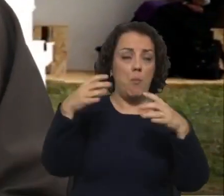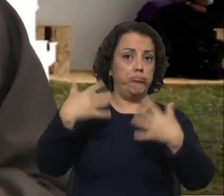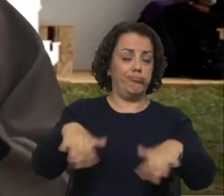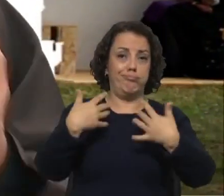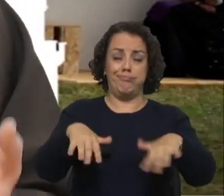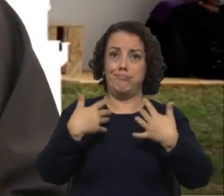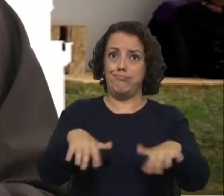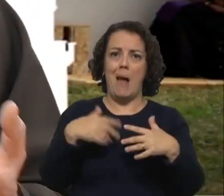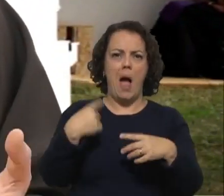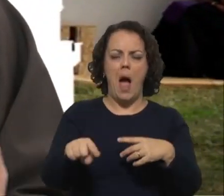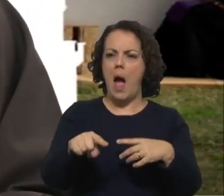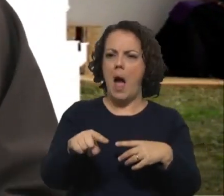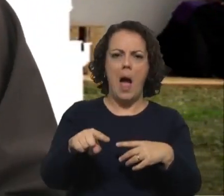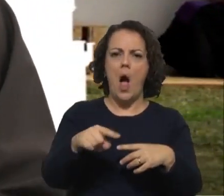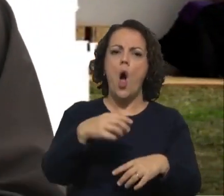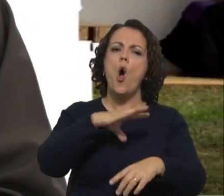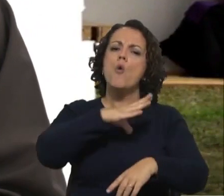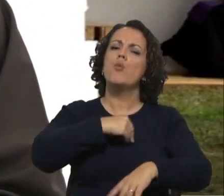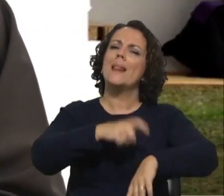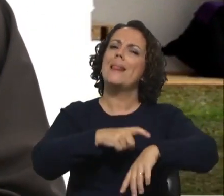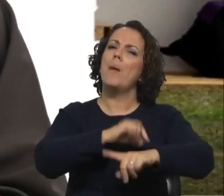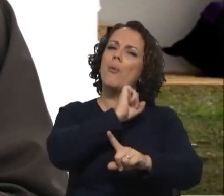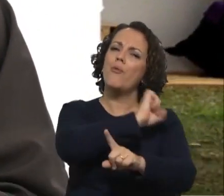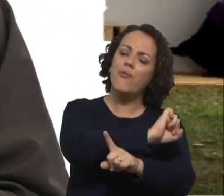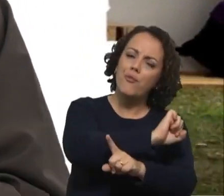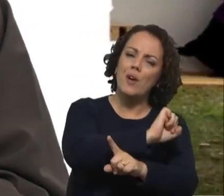muito paralelos no mundo deles, quando em